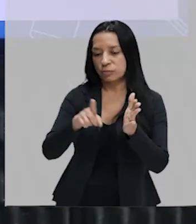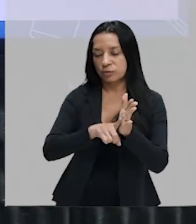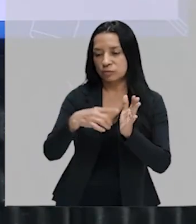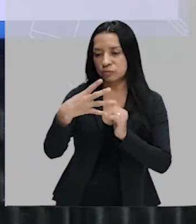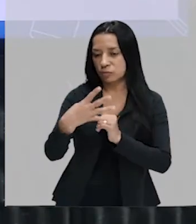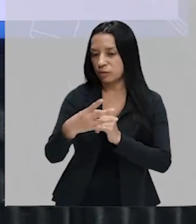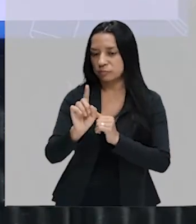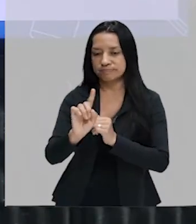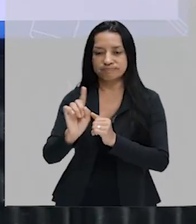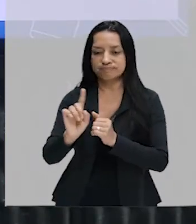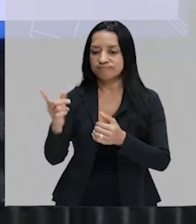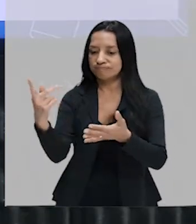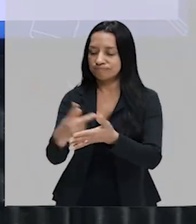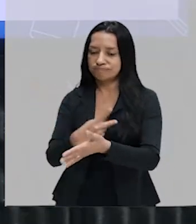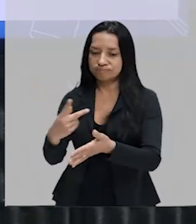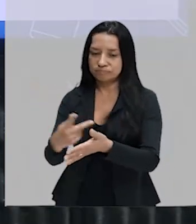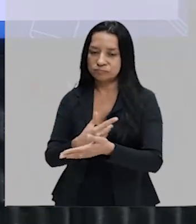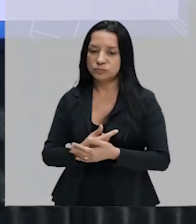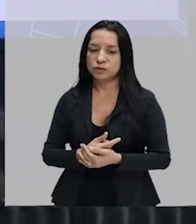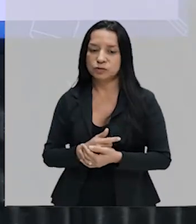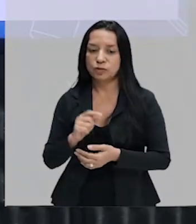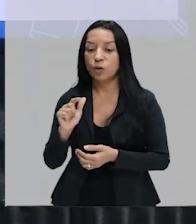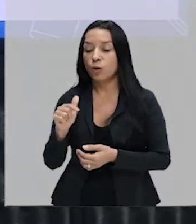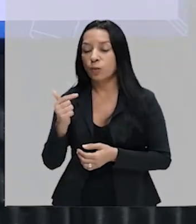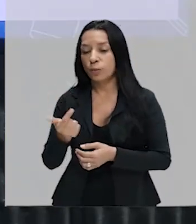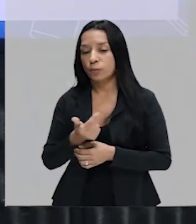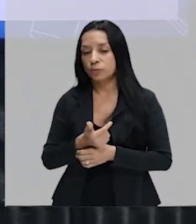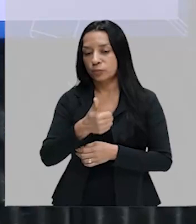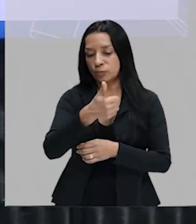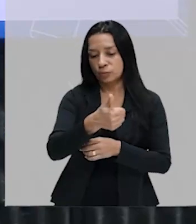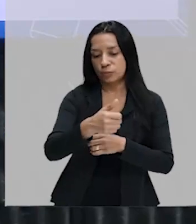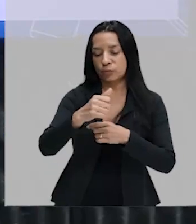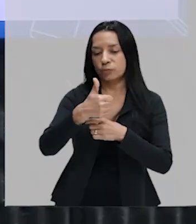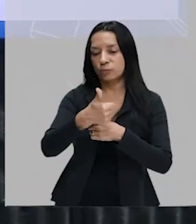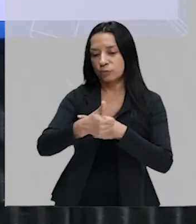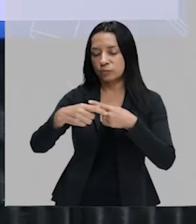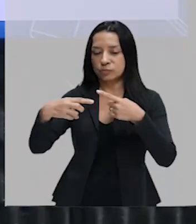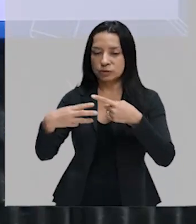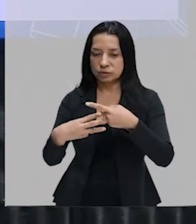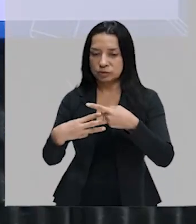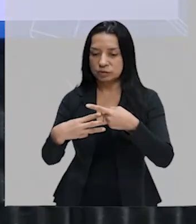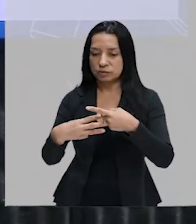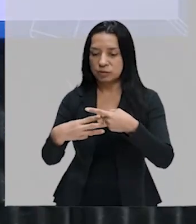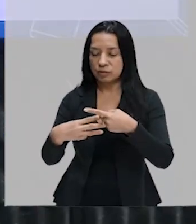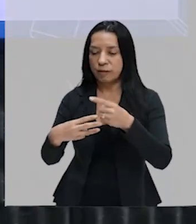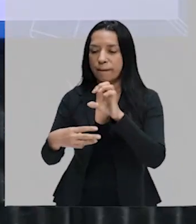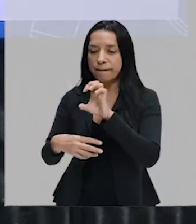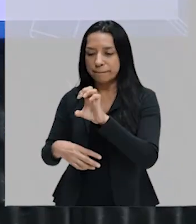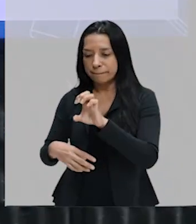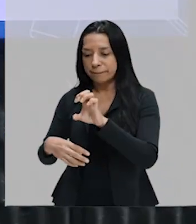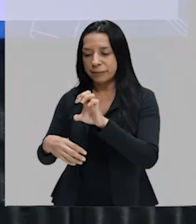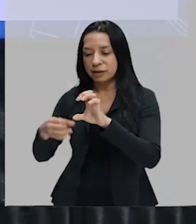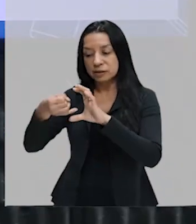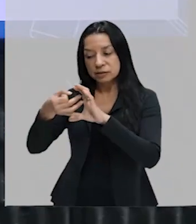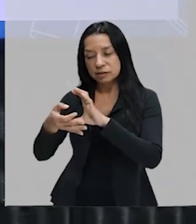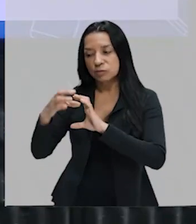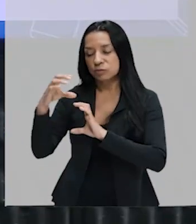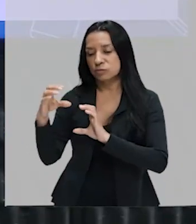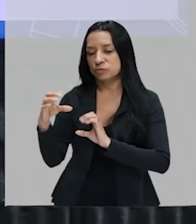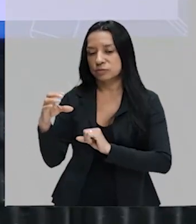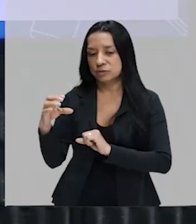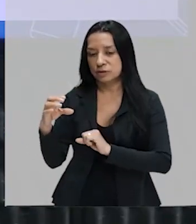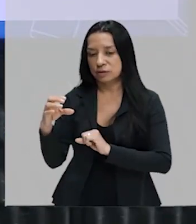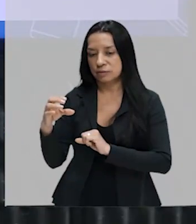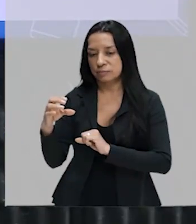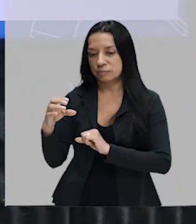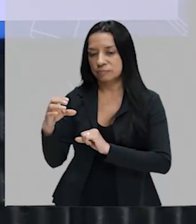próximo elemento? O próximo elemento é terço. Um terço vai pertencer ao conjunto C? Espera aí, vamos ver, né? Então, eu vou fazer 15 vezes